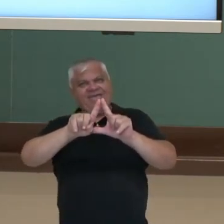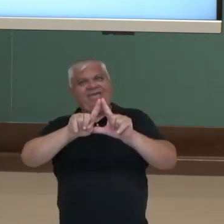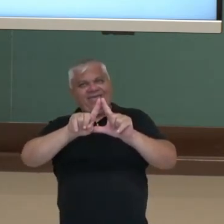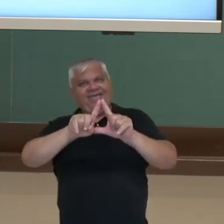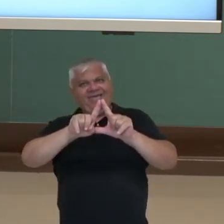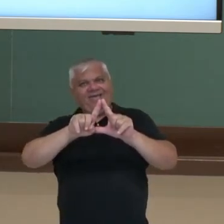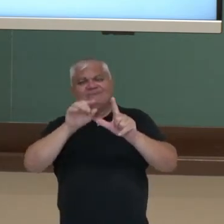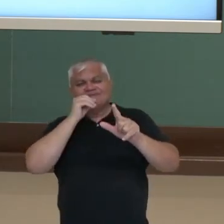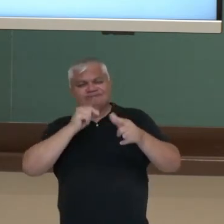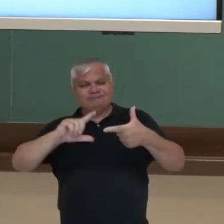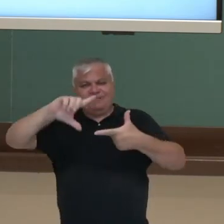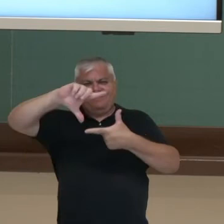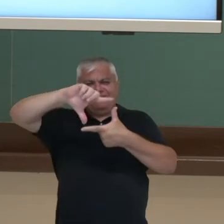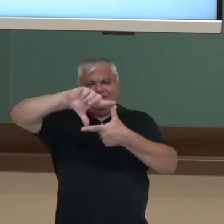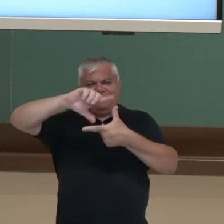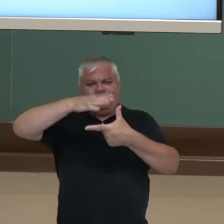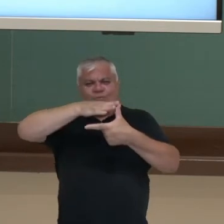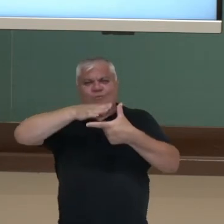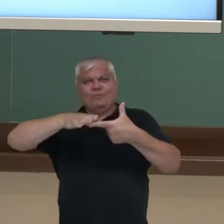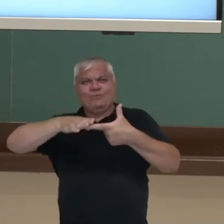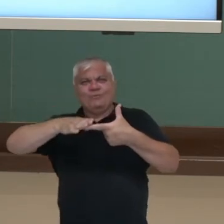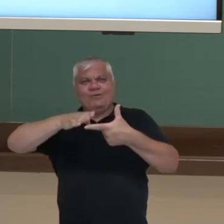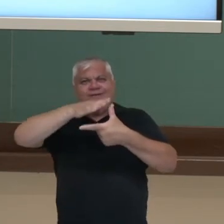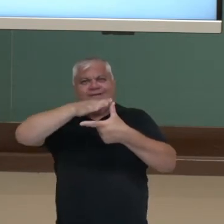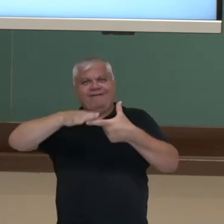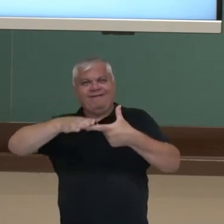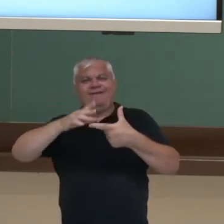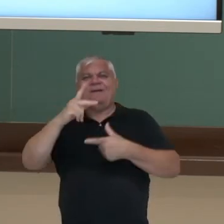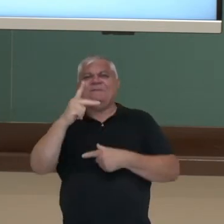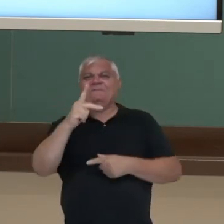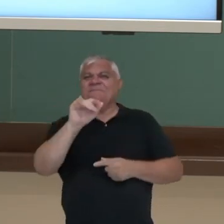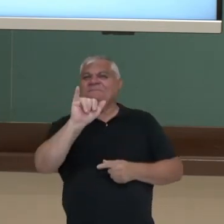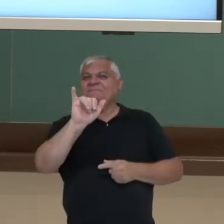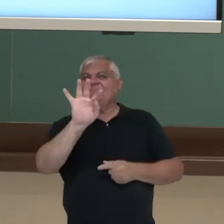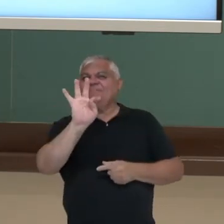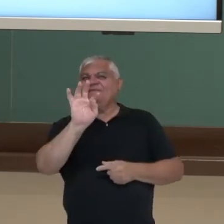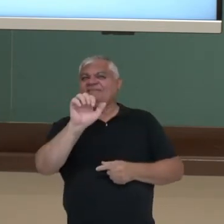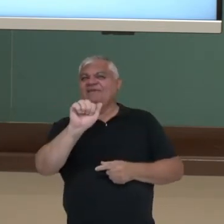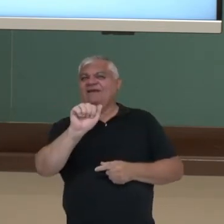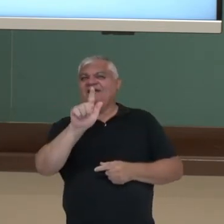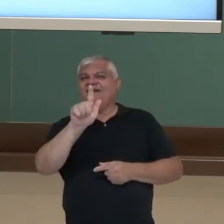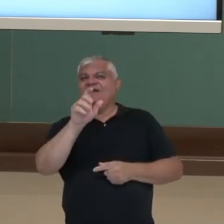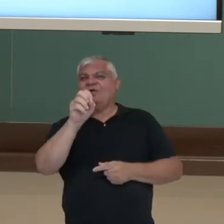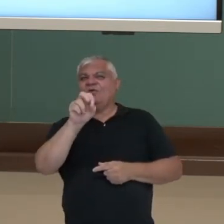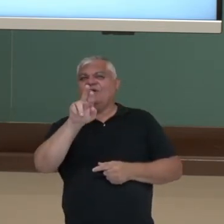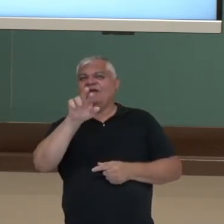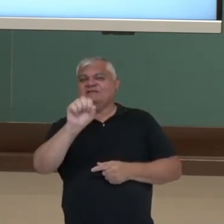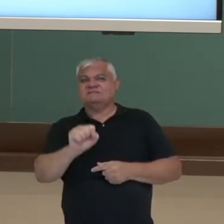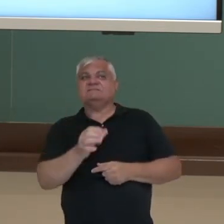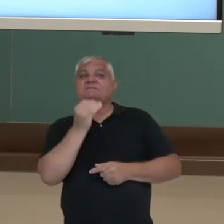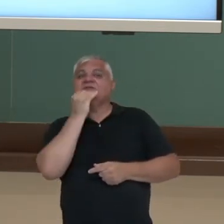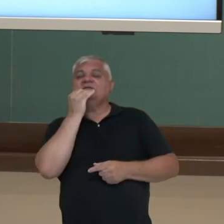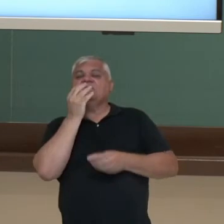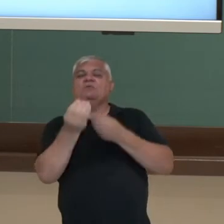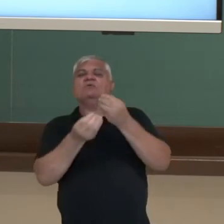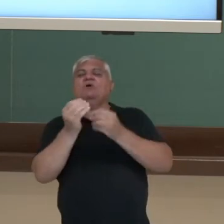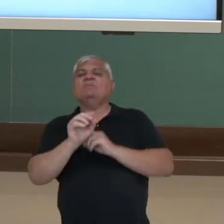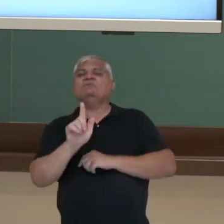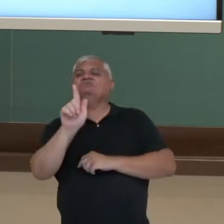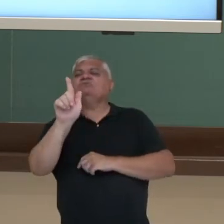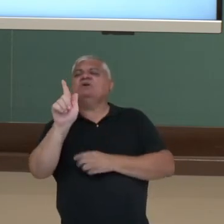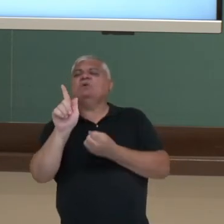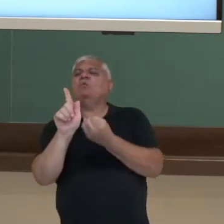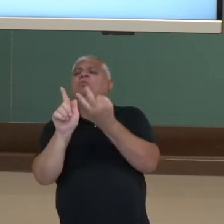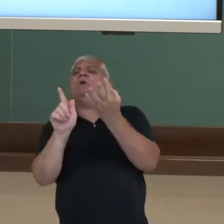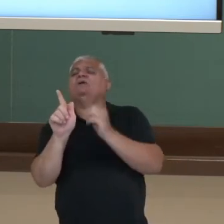triângulo retângulo, o que lembra para nós? Pitágoras. Se eu tenho o valor, eu quero saber, por exemplo, o valor de G, o apótema